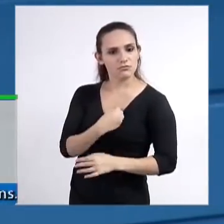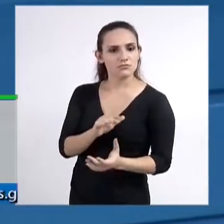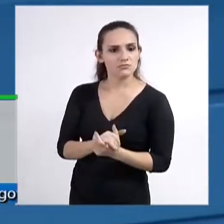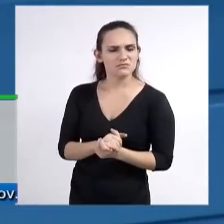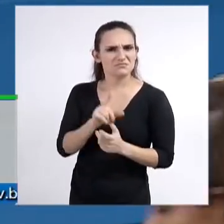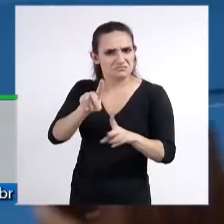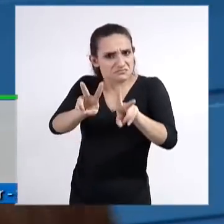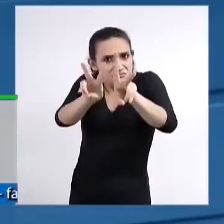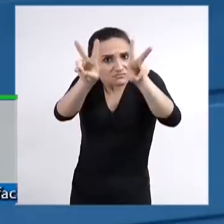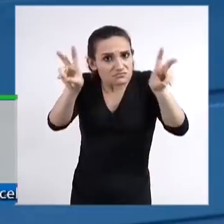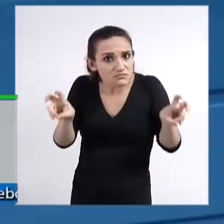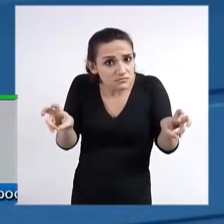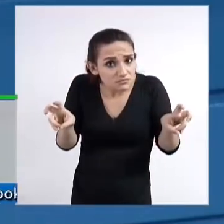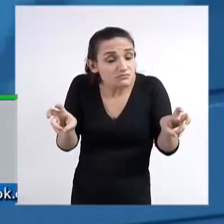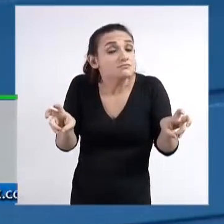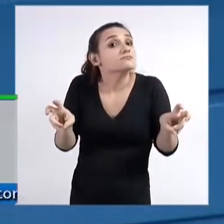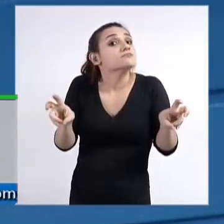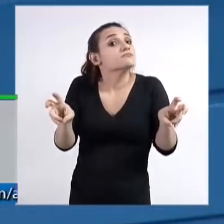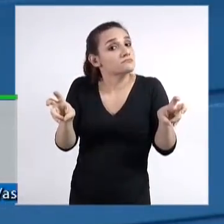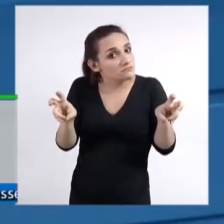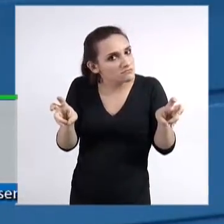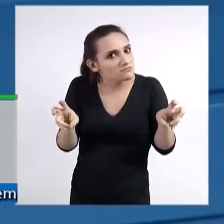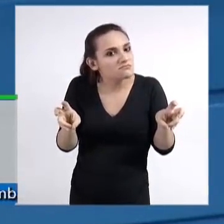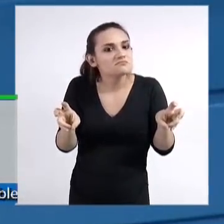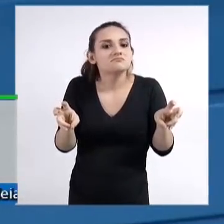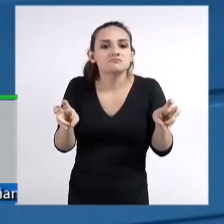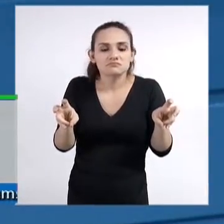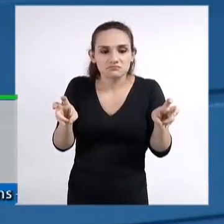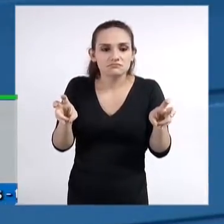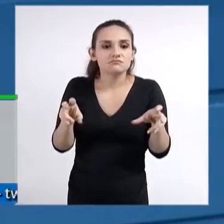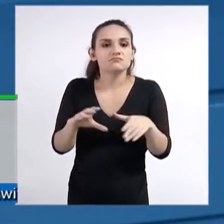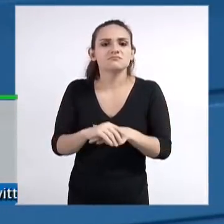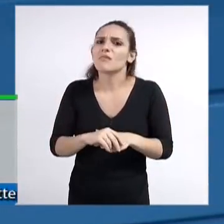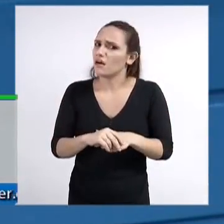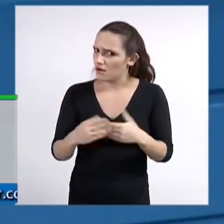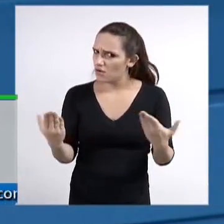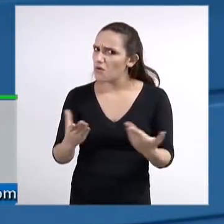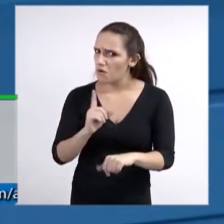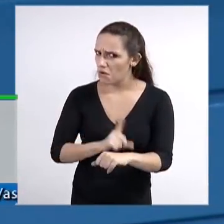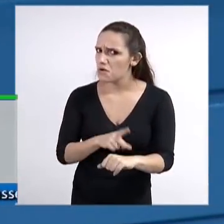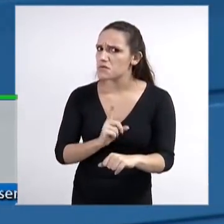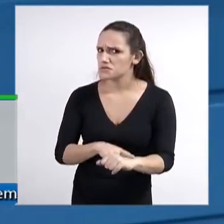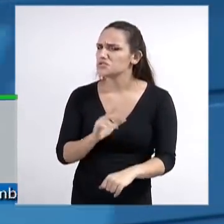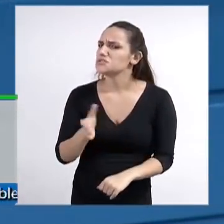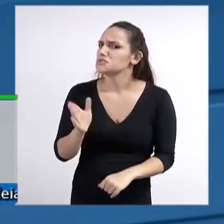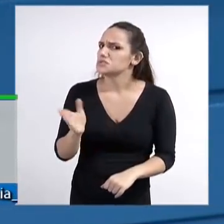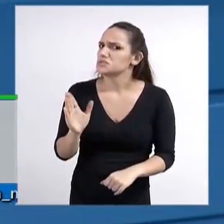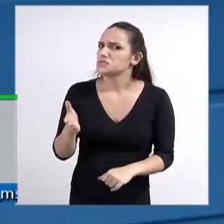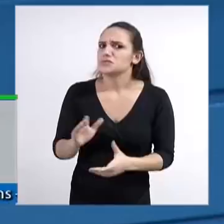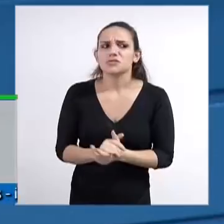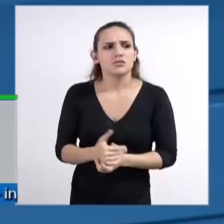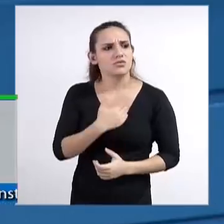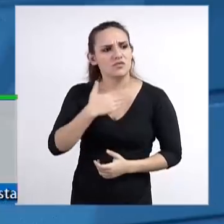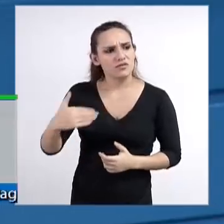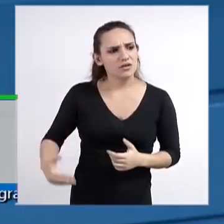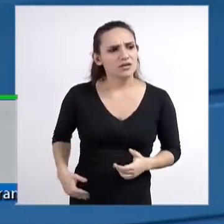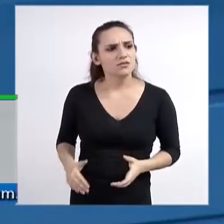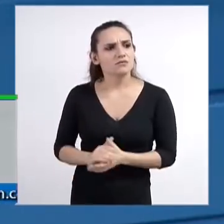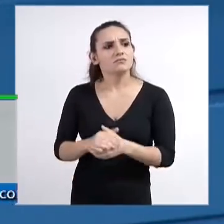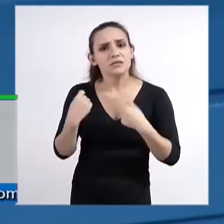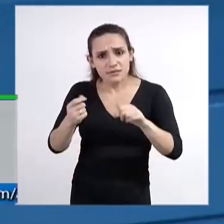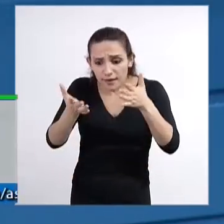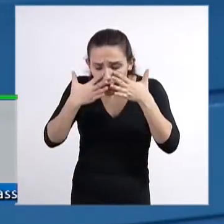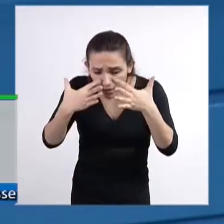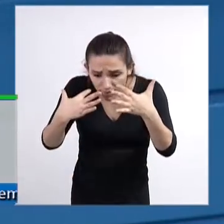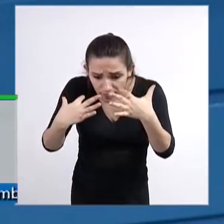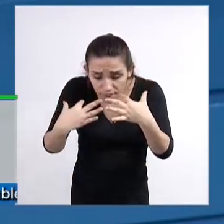esse tema, eu acho que já passou da hora de o governo